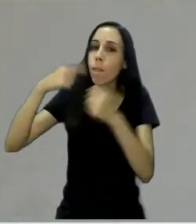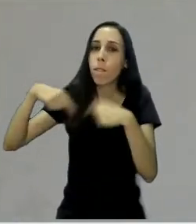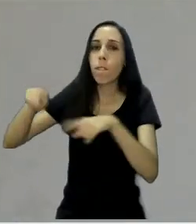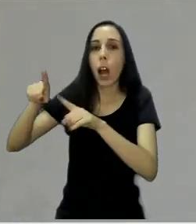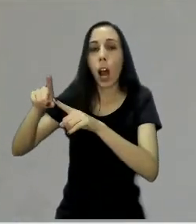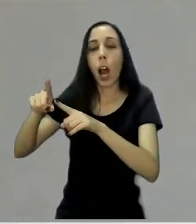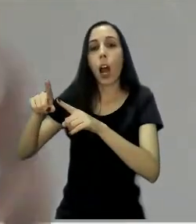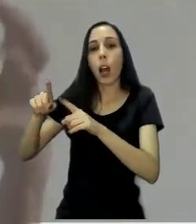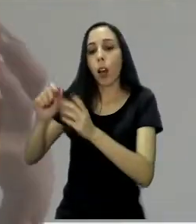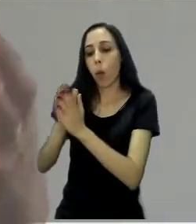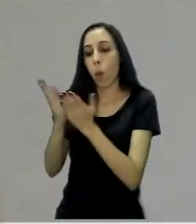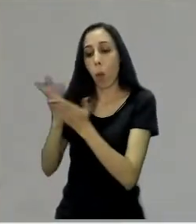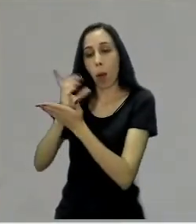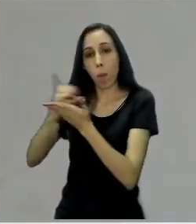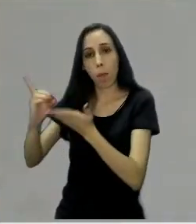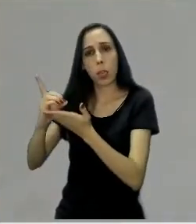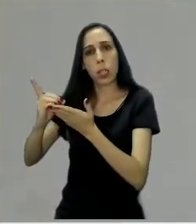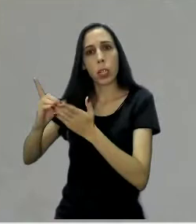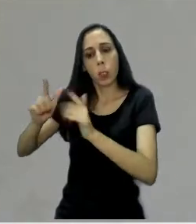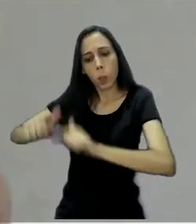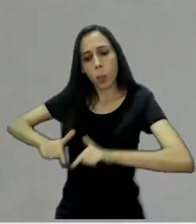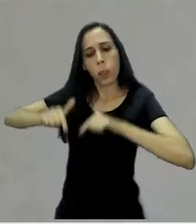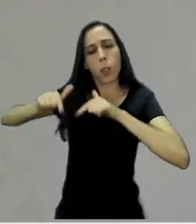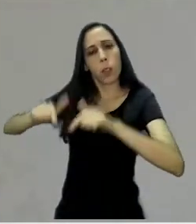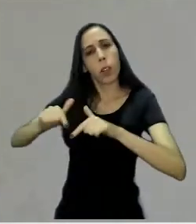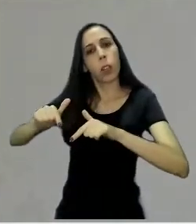o Senhor, leve a sua Bíblia,